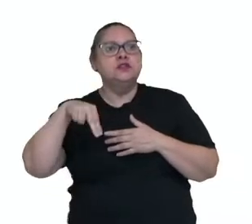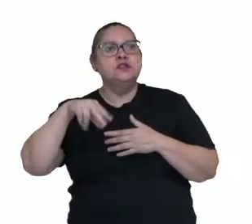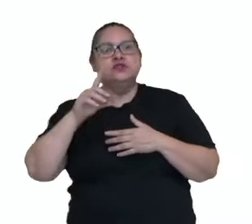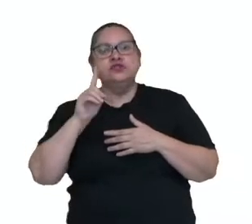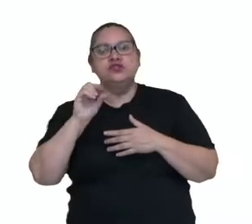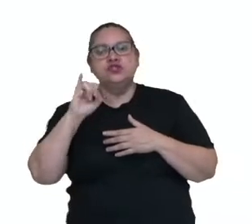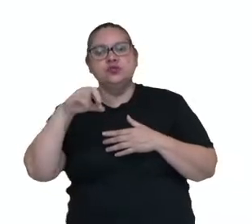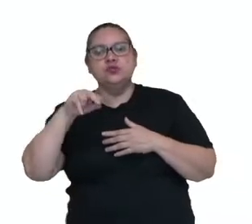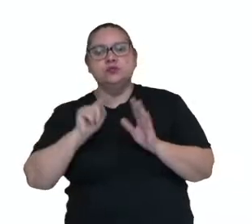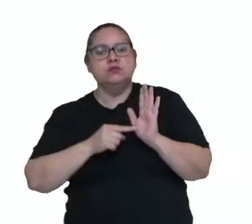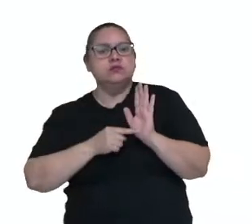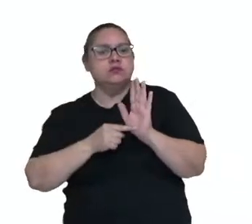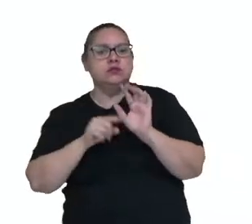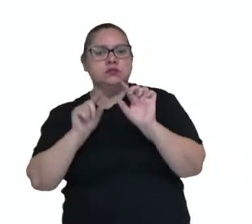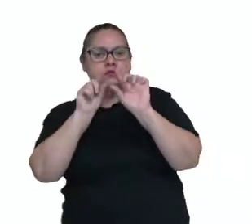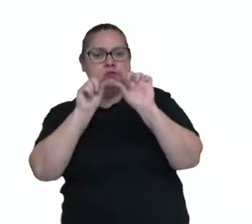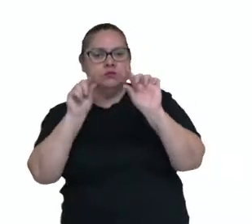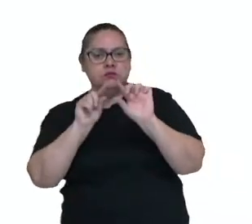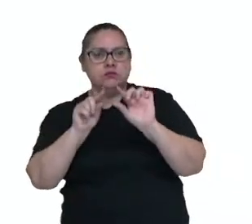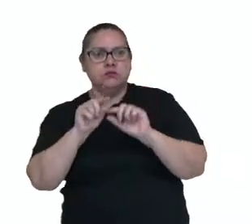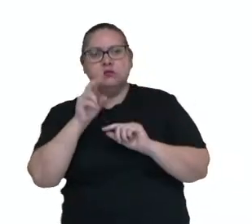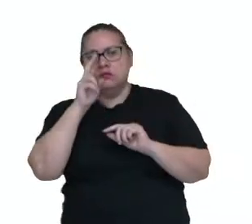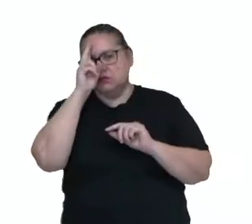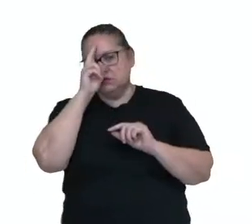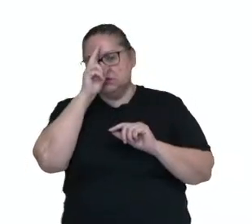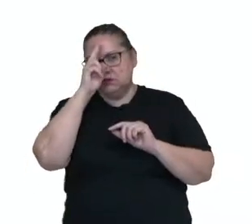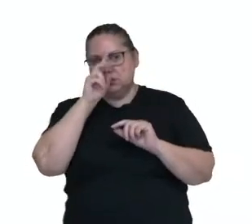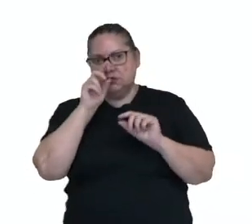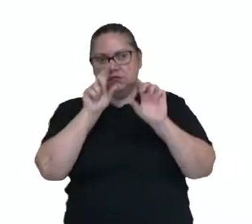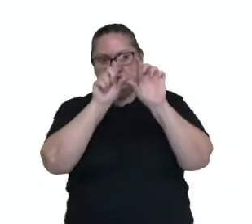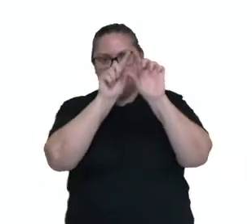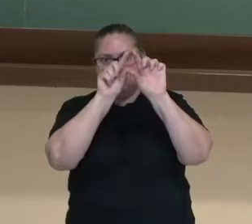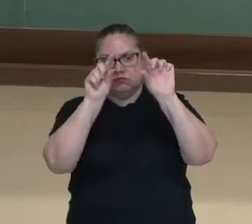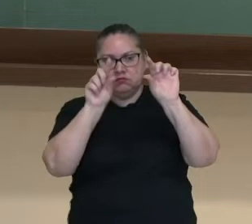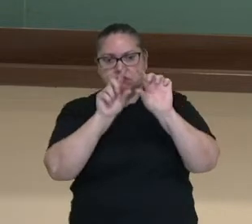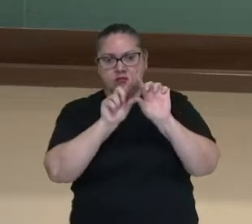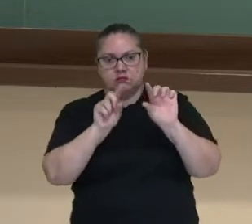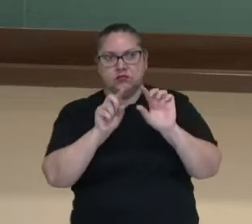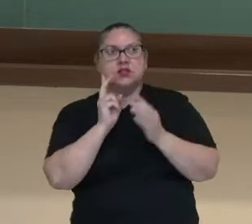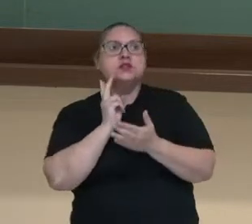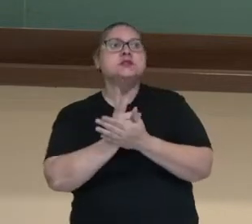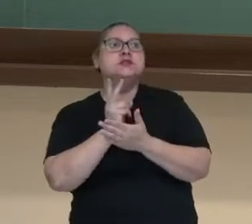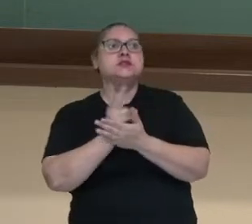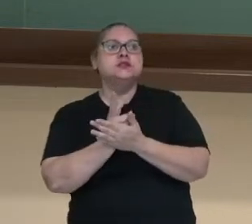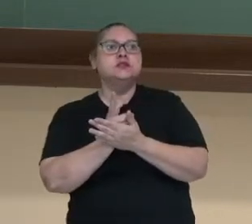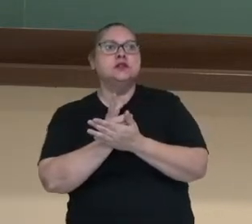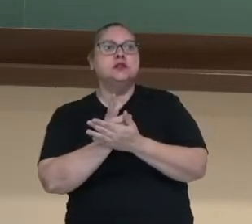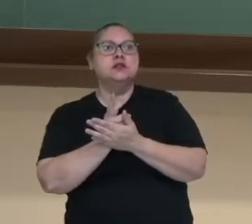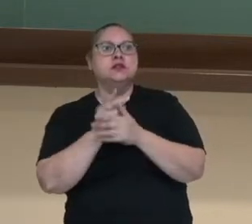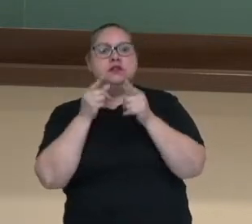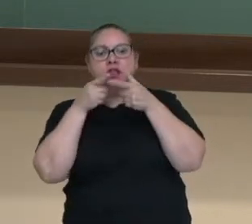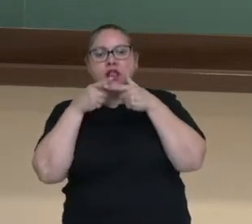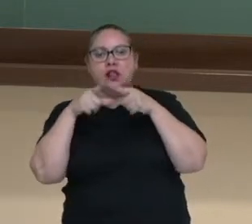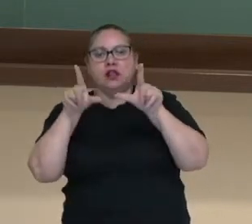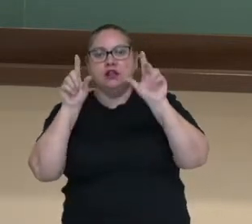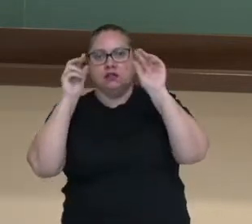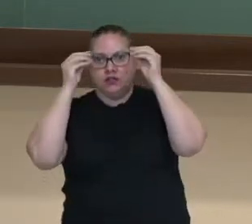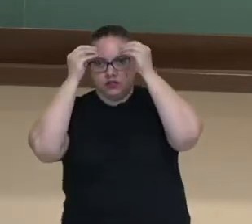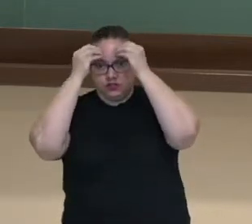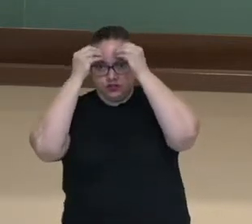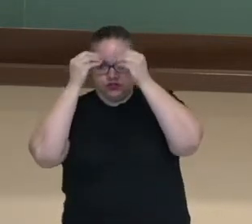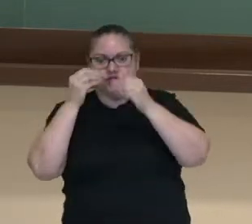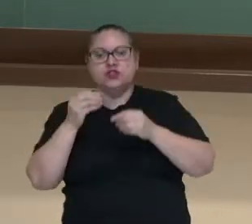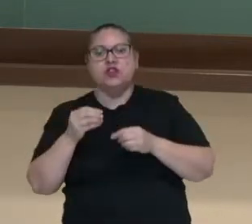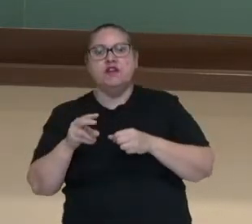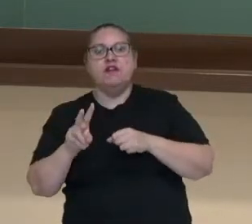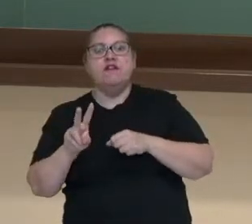mostra o seguinte texto. Lembrando que na tira, nós temos sempre o quê? A linguagem verbal e não